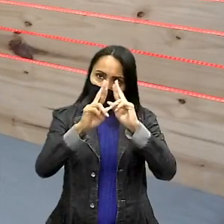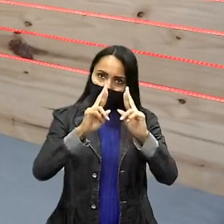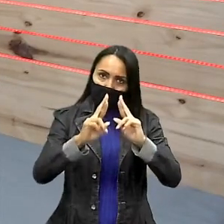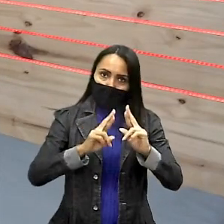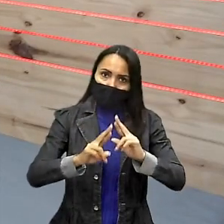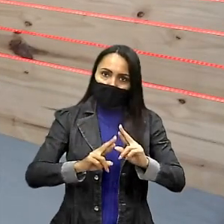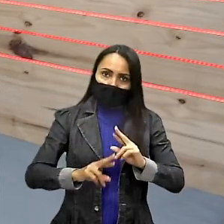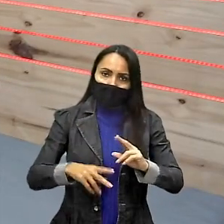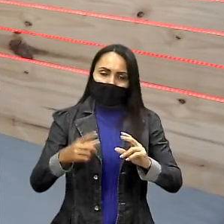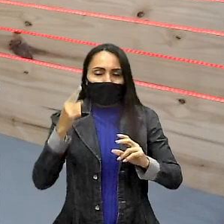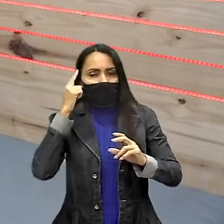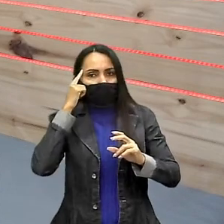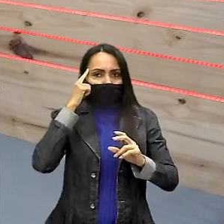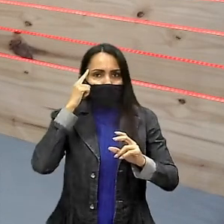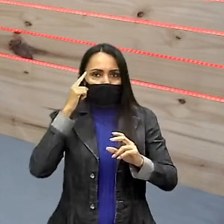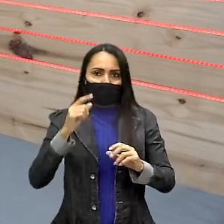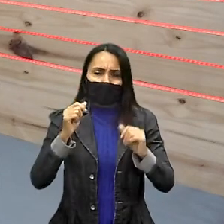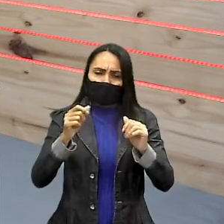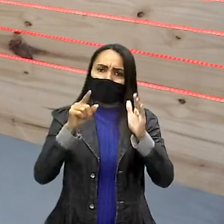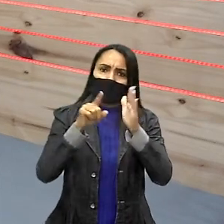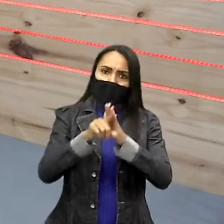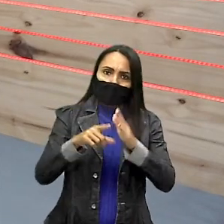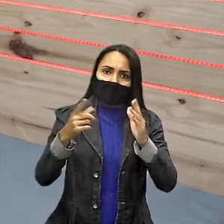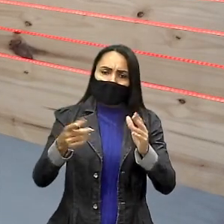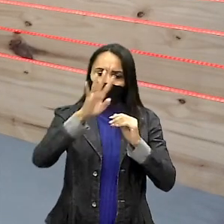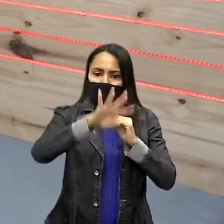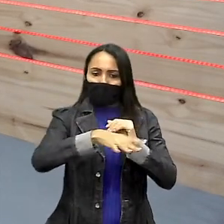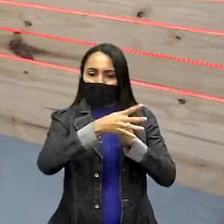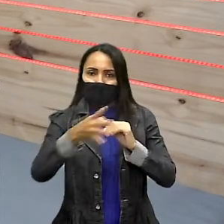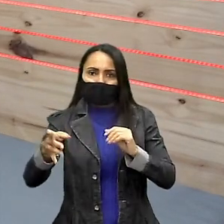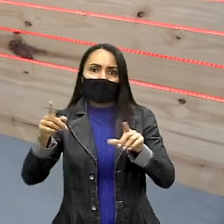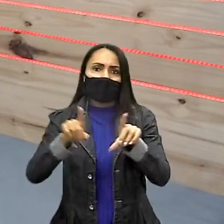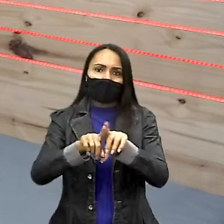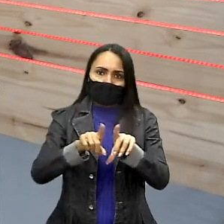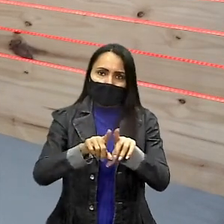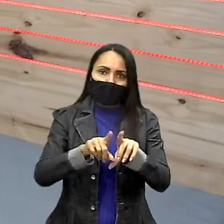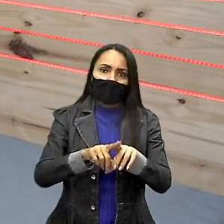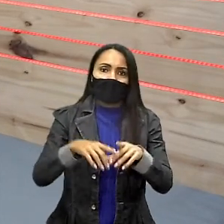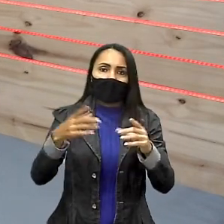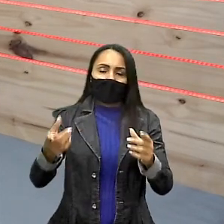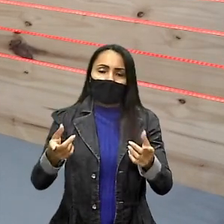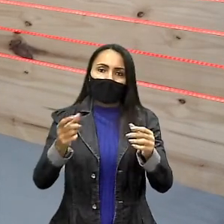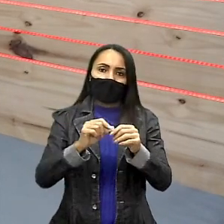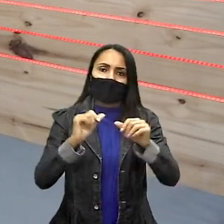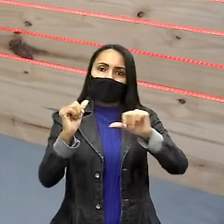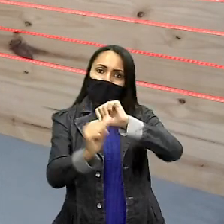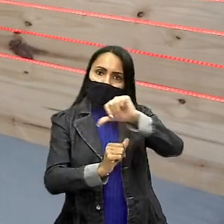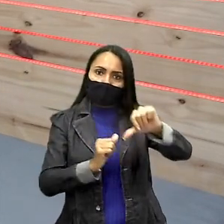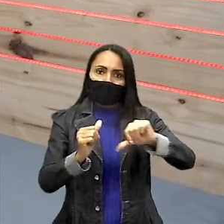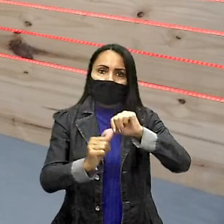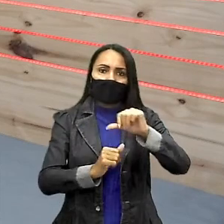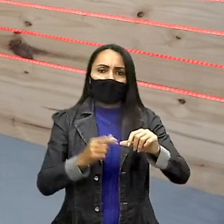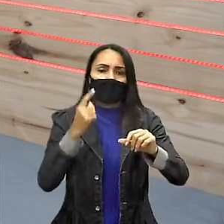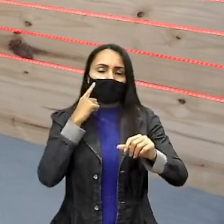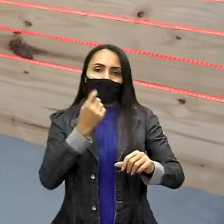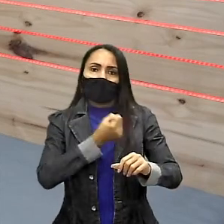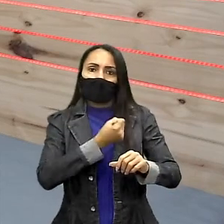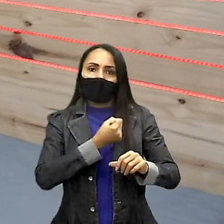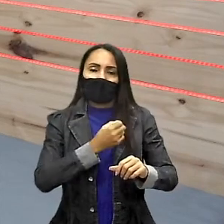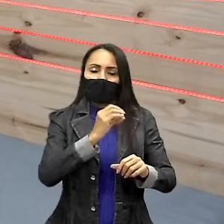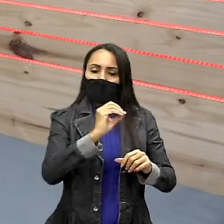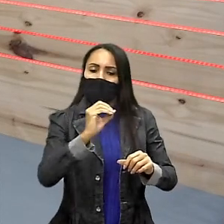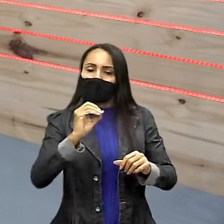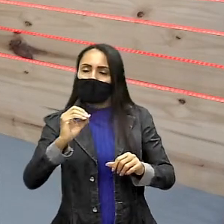questão. Se tiver dúvida, veja a tabela de quilowatts-hora, tá? Para poder fazer a transformação. Vê o número aí de zeros